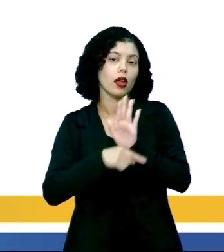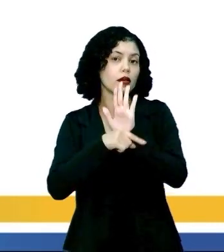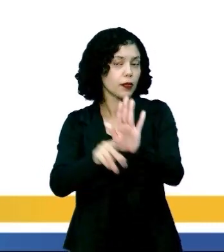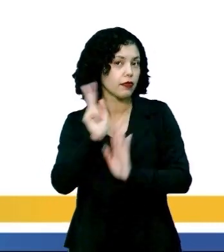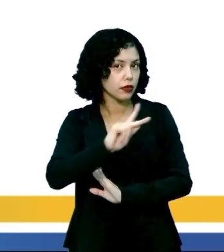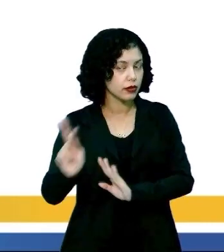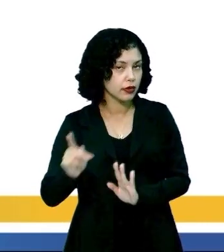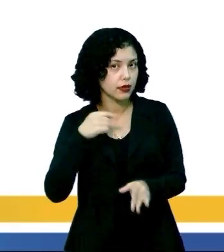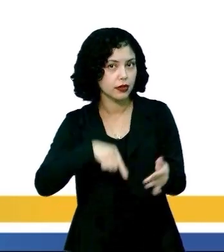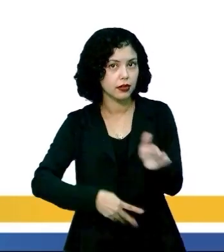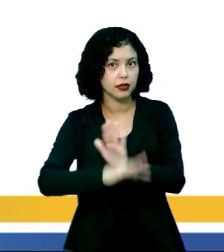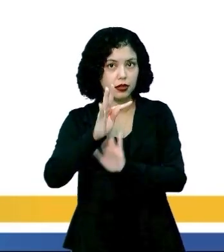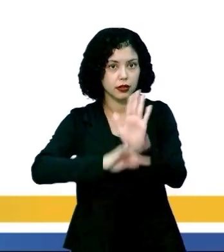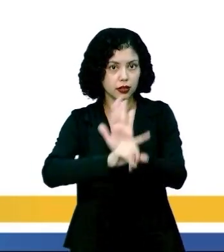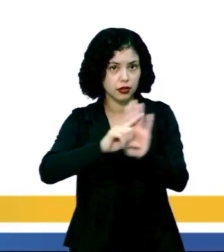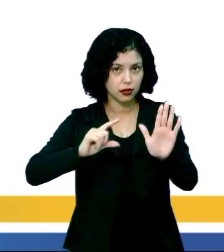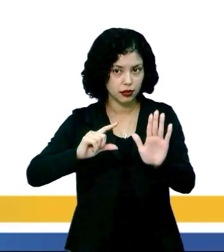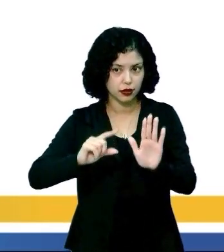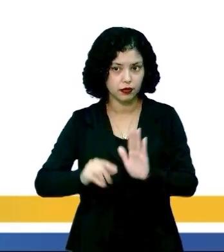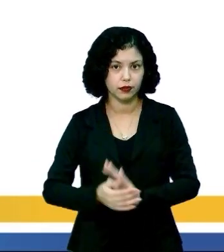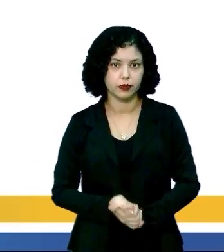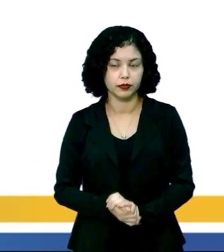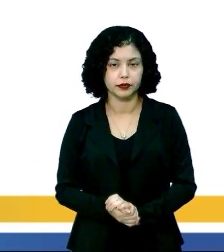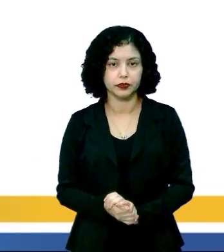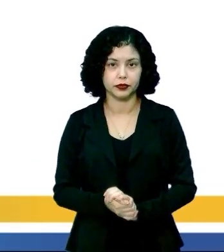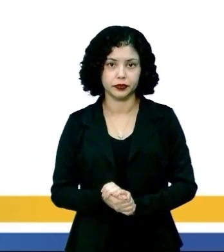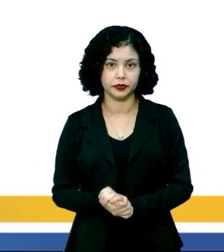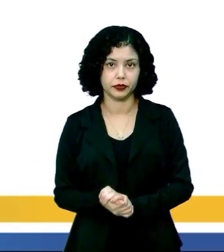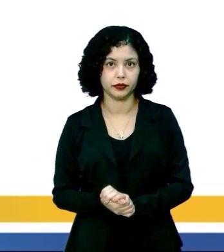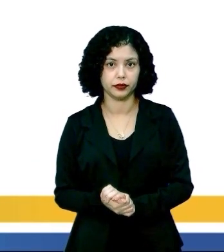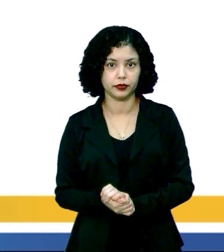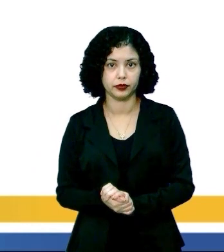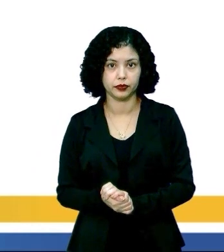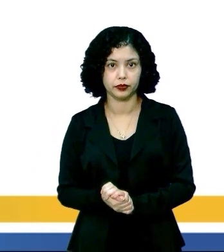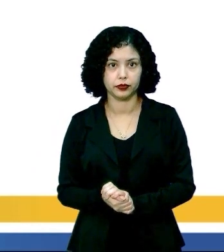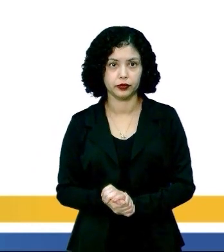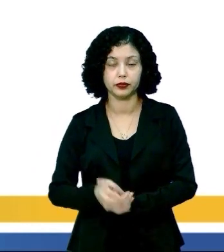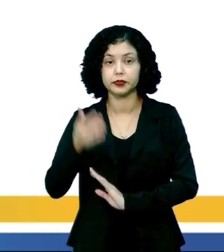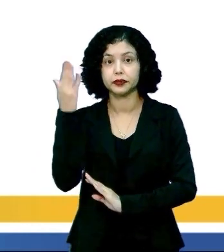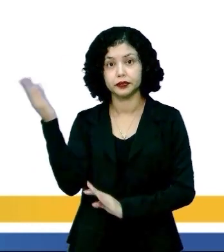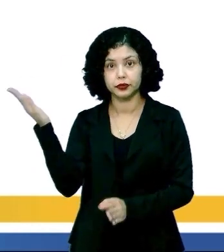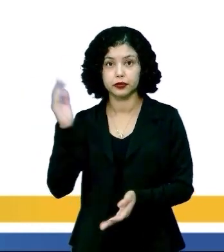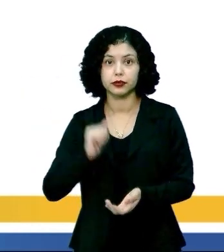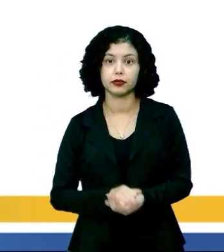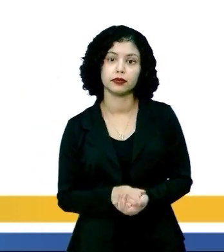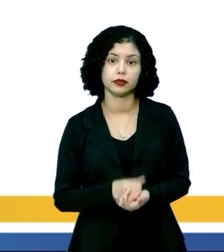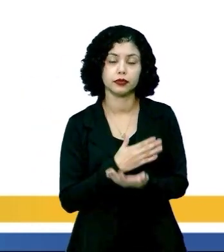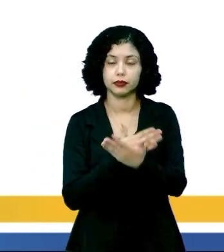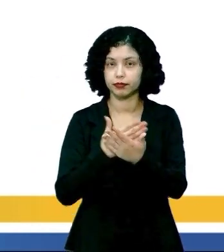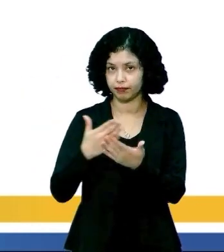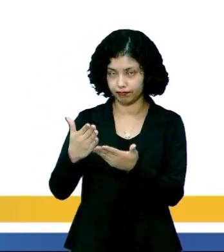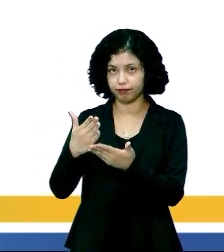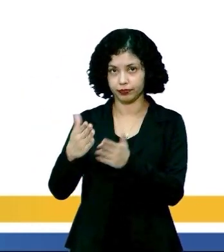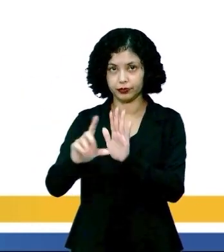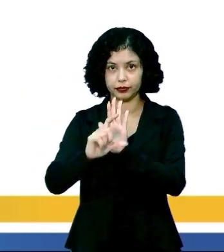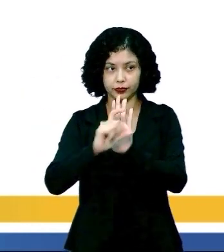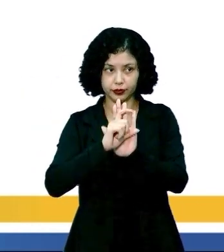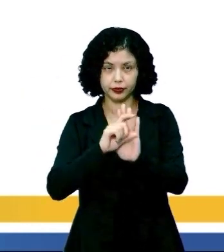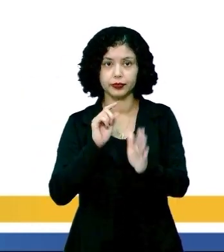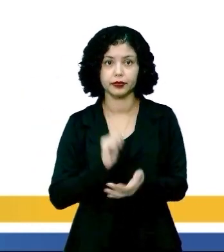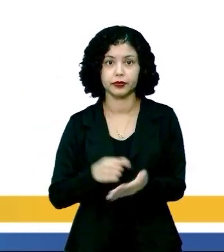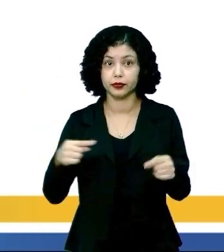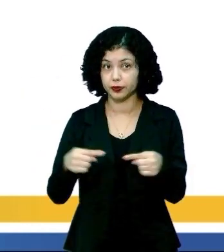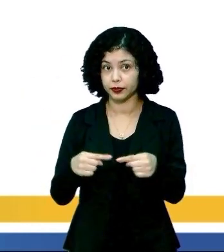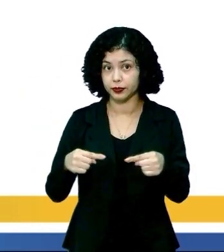professor, aqui dentro desse parágrafo, desse desenvolvimento aí, que eu não achei. E aí nós temos aqui no início do parágrafo, né?